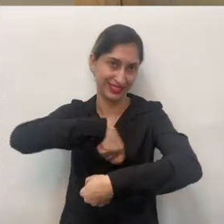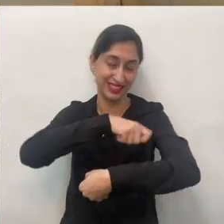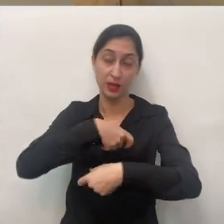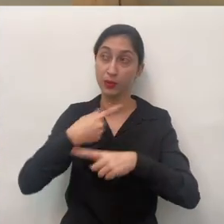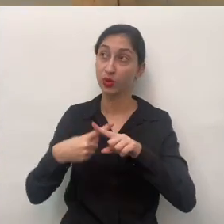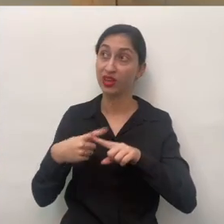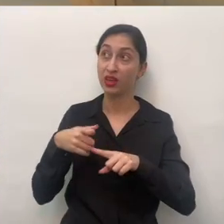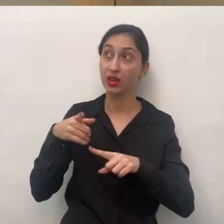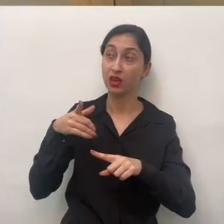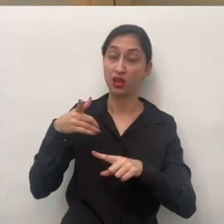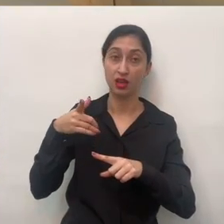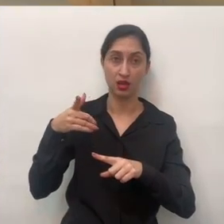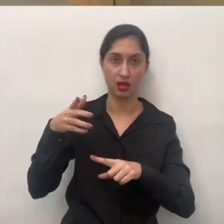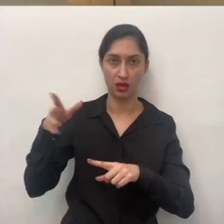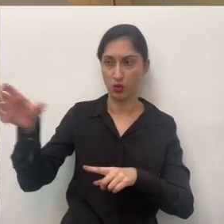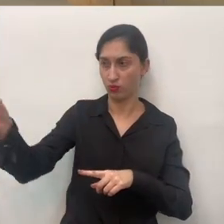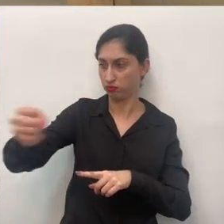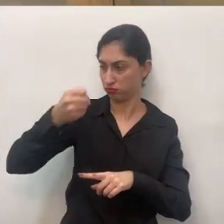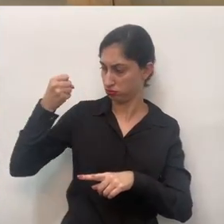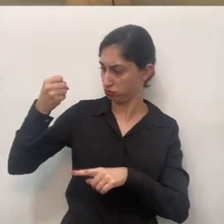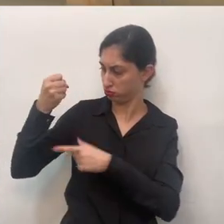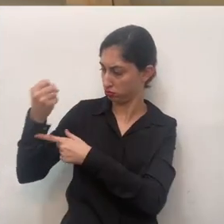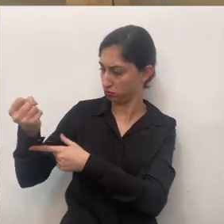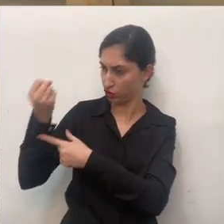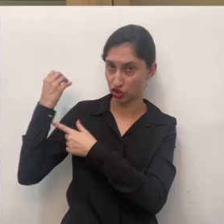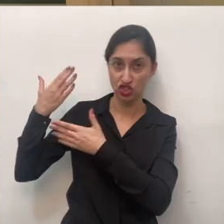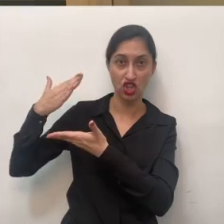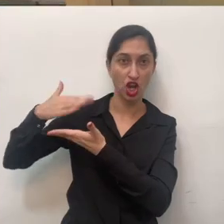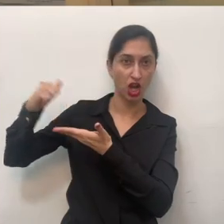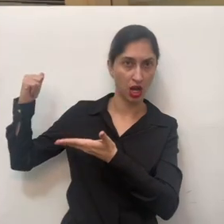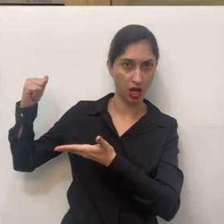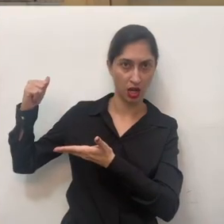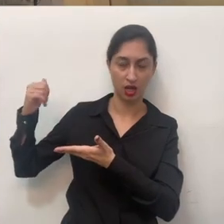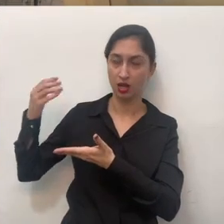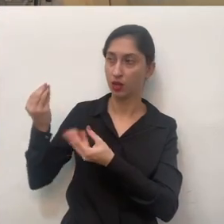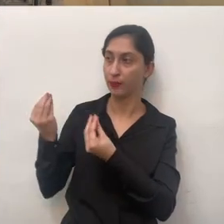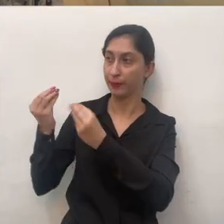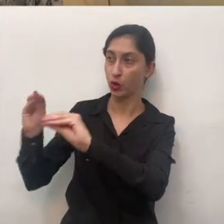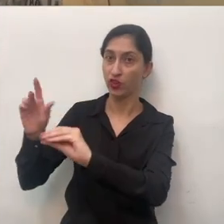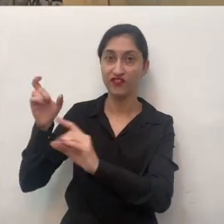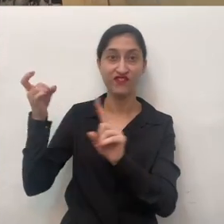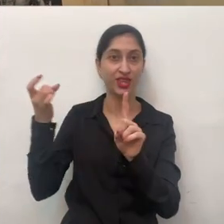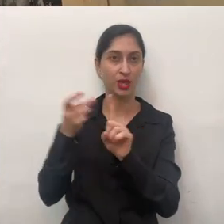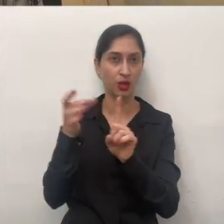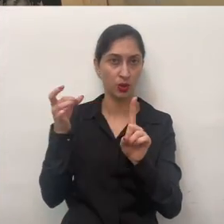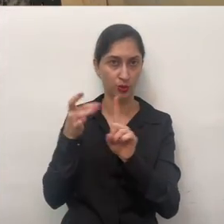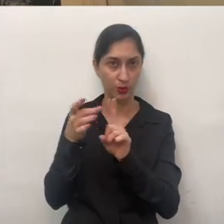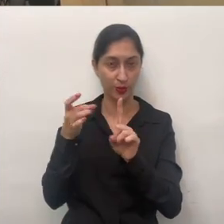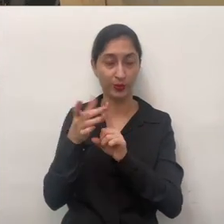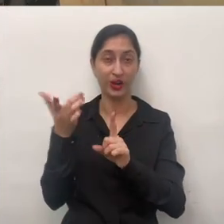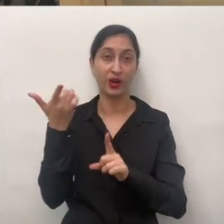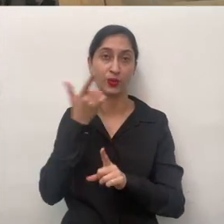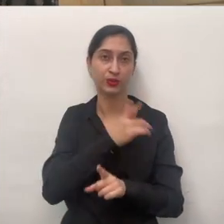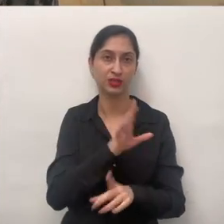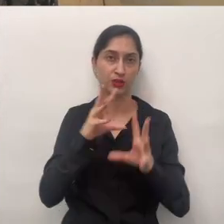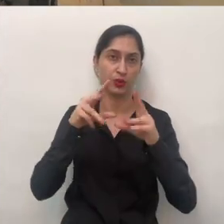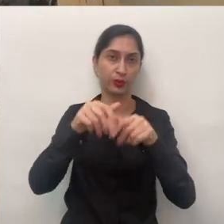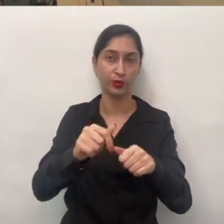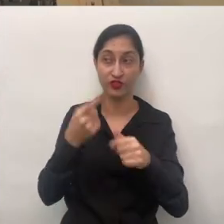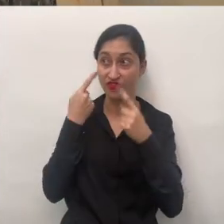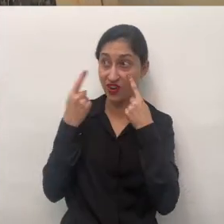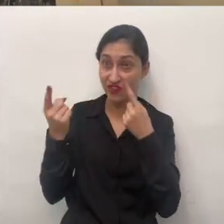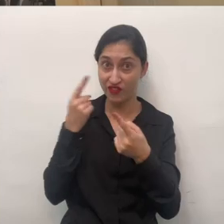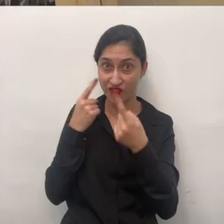intervenção mesmo, porque a gente retirou a porta do armário, né, e colocamos uma porta de vidro para as pessoas